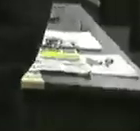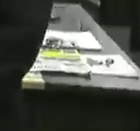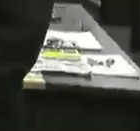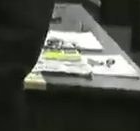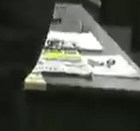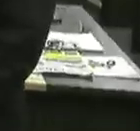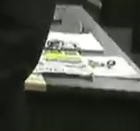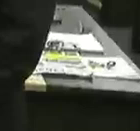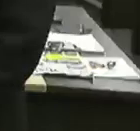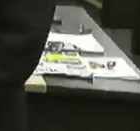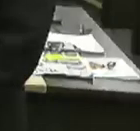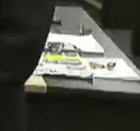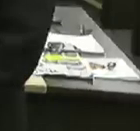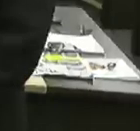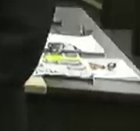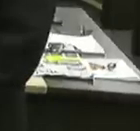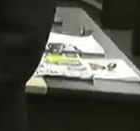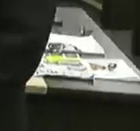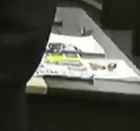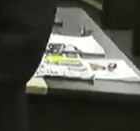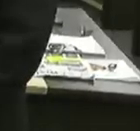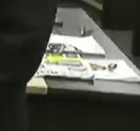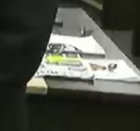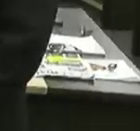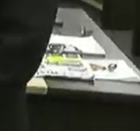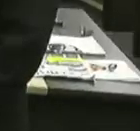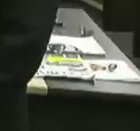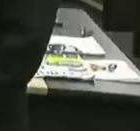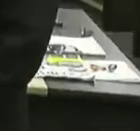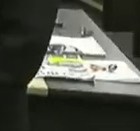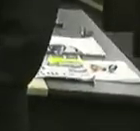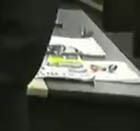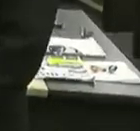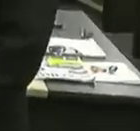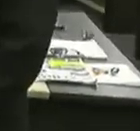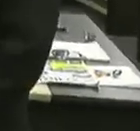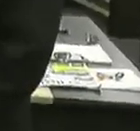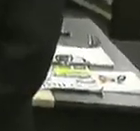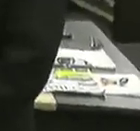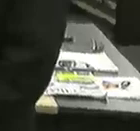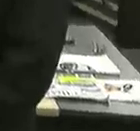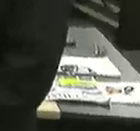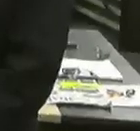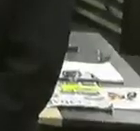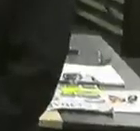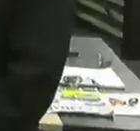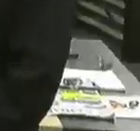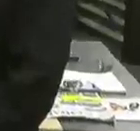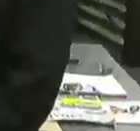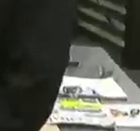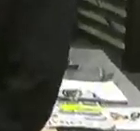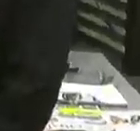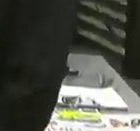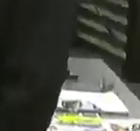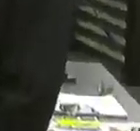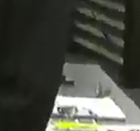bem-vindo novamente ao Legislativo. E nesse tempinho, refrescou as ideias, tenho certeza que trouxe bastante proposta e um olhar